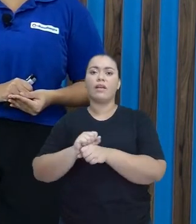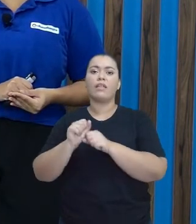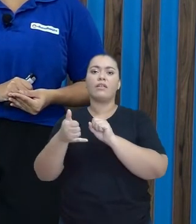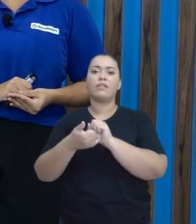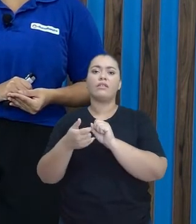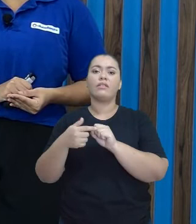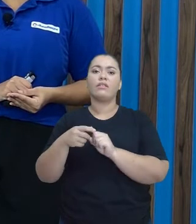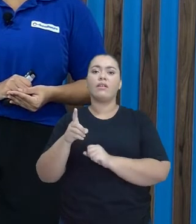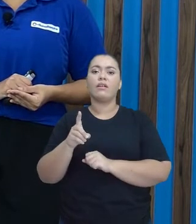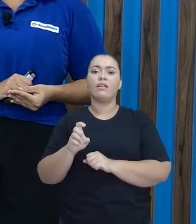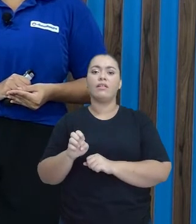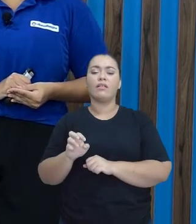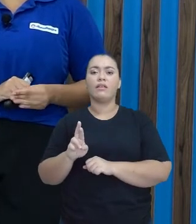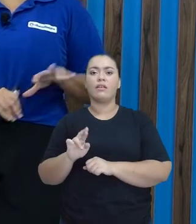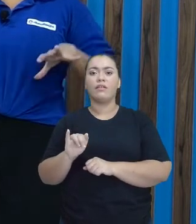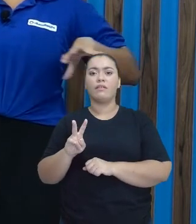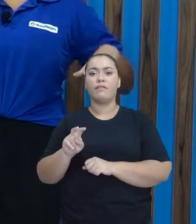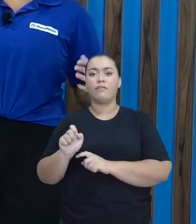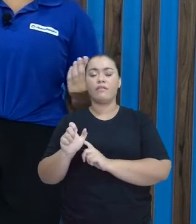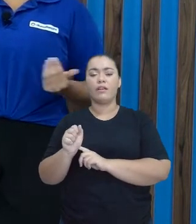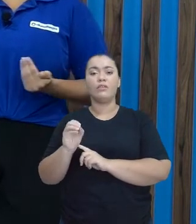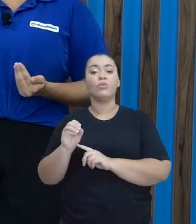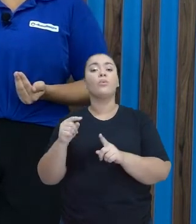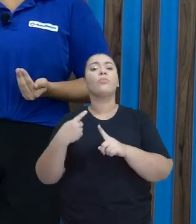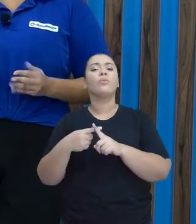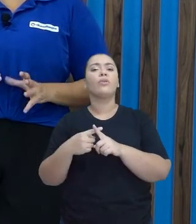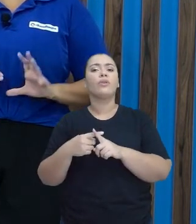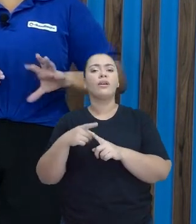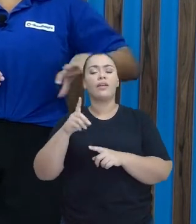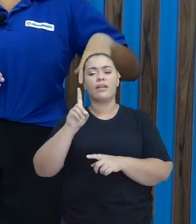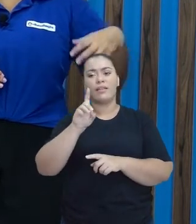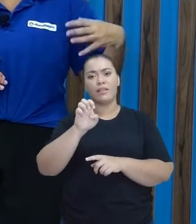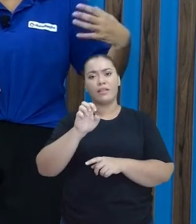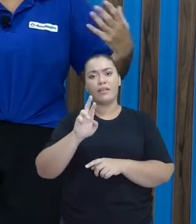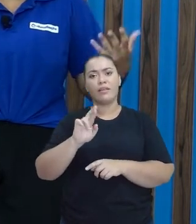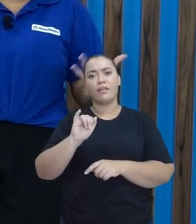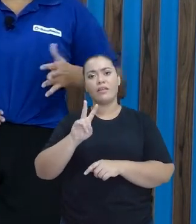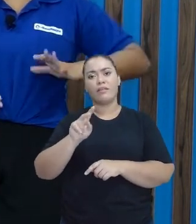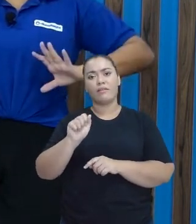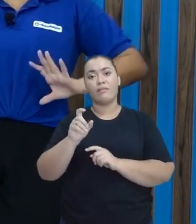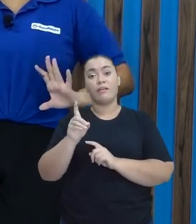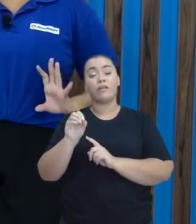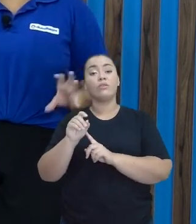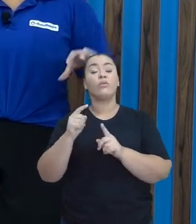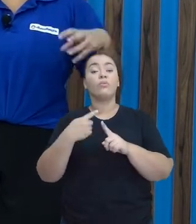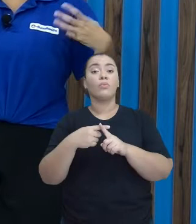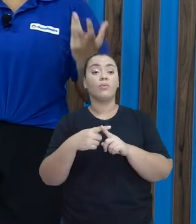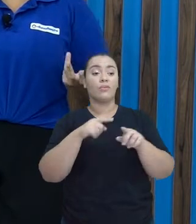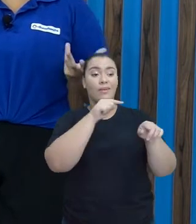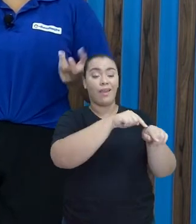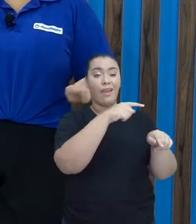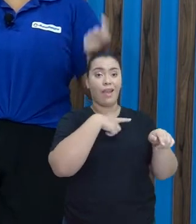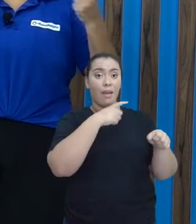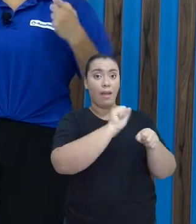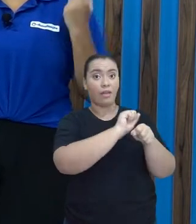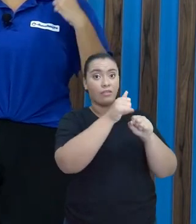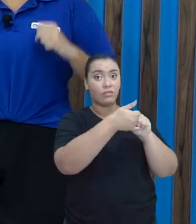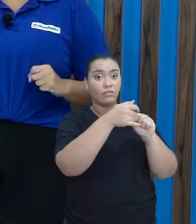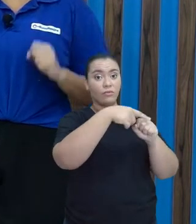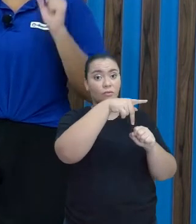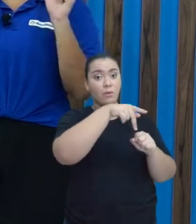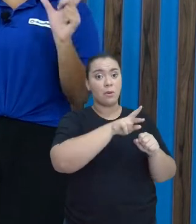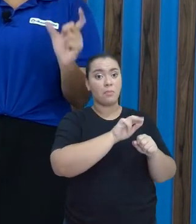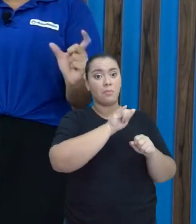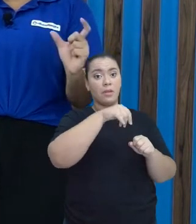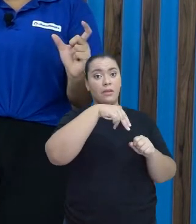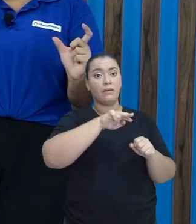adjetivo. Quando a gente usa alaranjado, avermelhado, quer dizer em tons de laranja, em tons de vermelho. Então, a gente adicionou